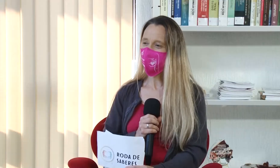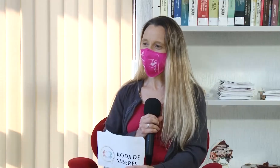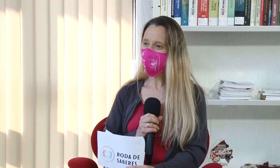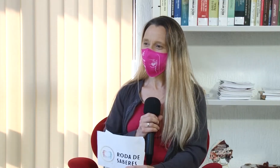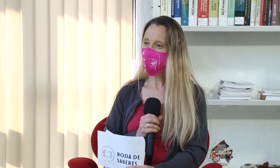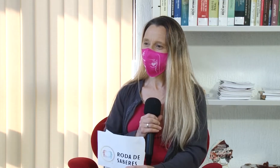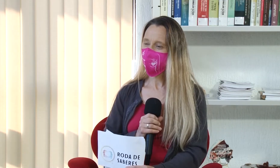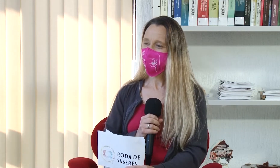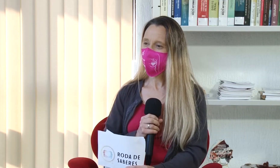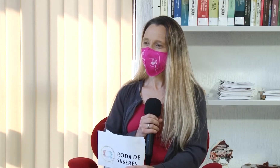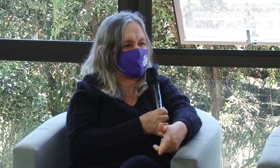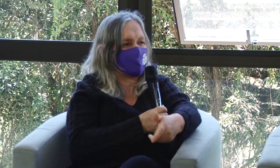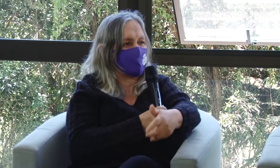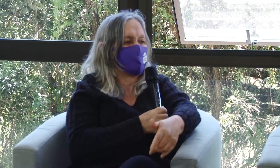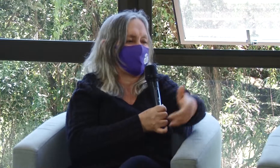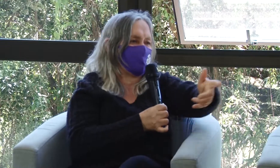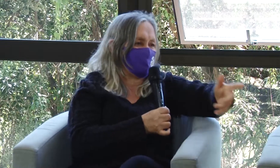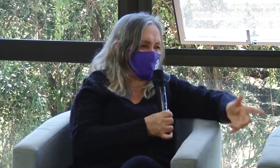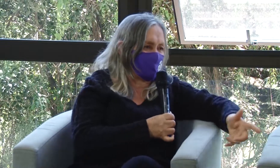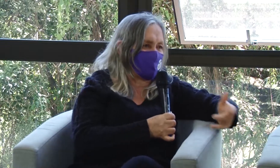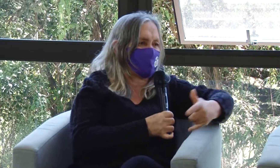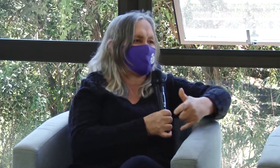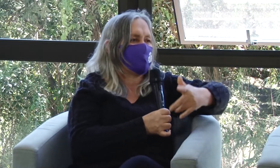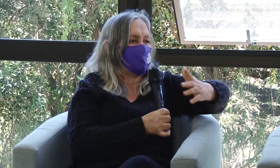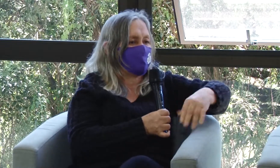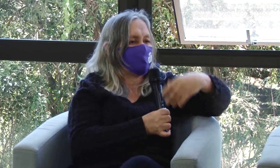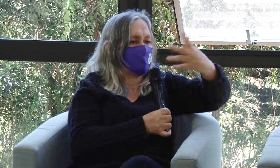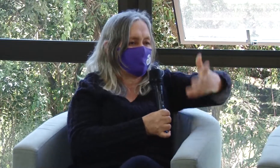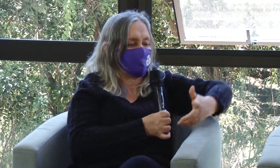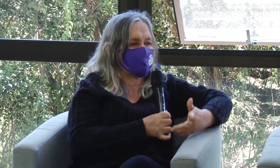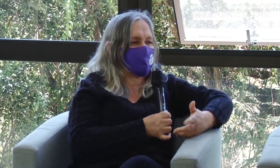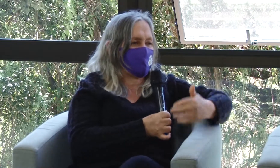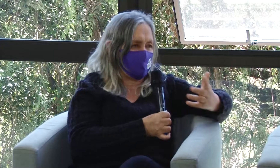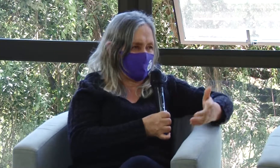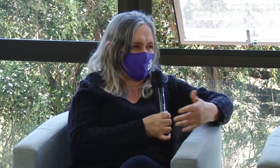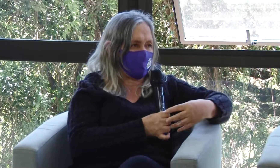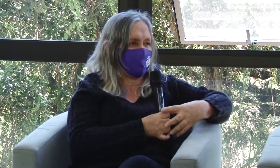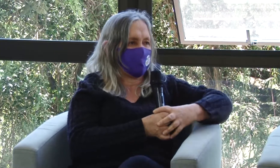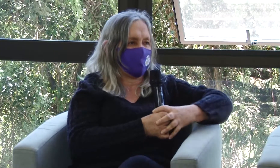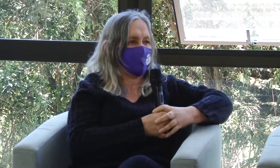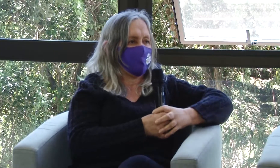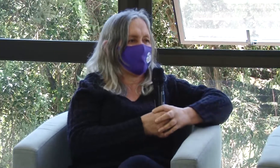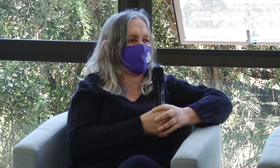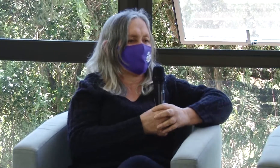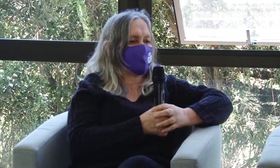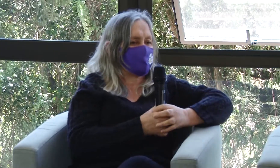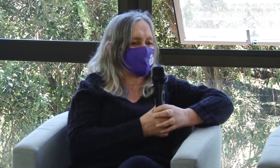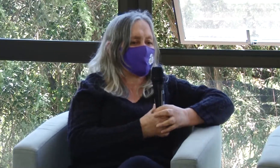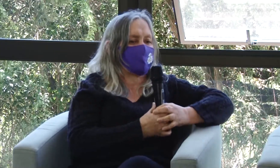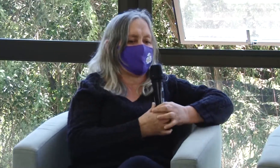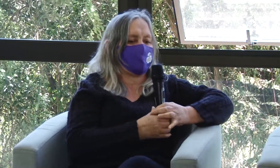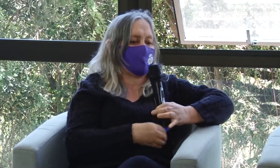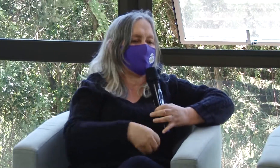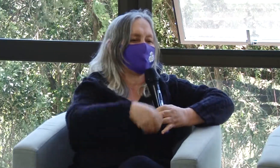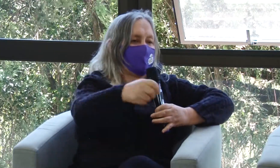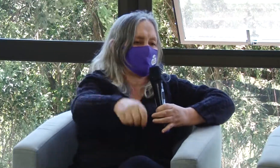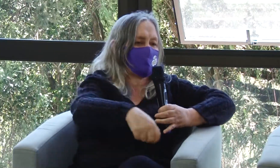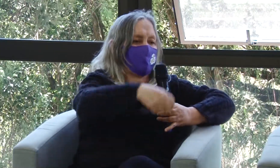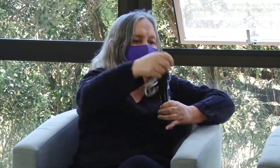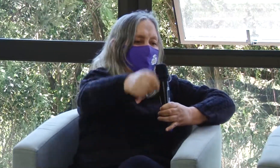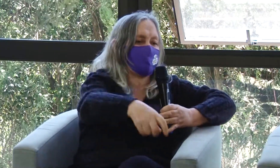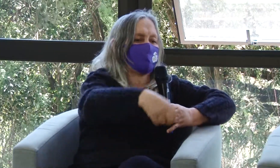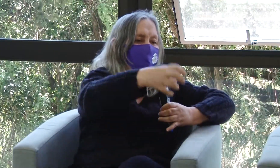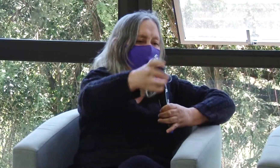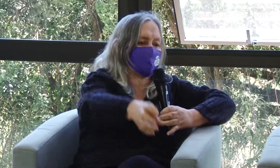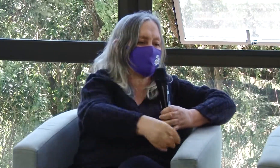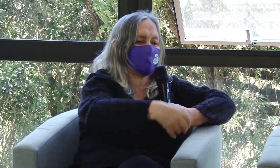né? Chegar a ser só a gordura para daí tu fazer o sabão. Então, por isso que minha mãe fazia, né? E eu lembro disso, ficava lá no tacho,